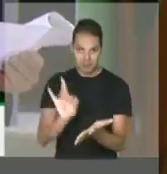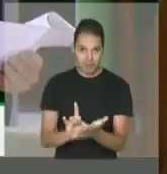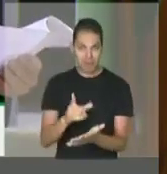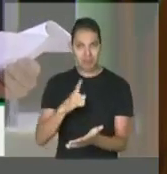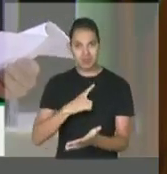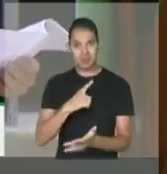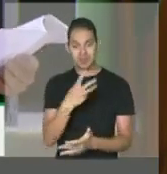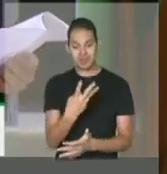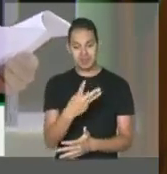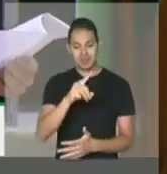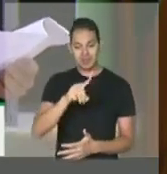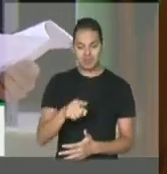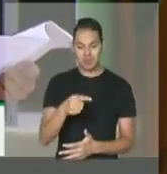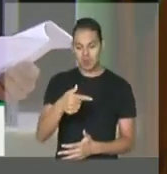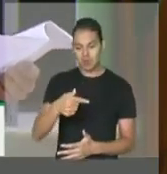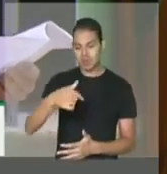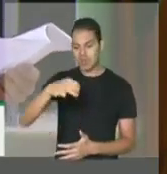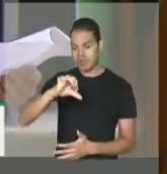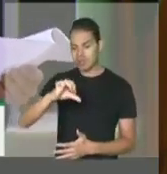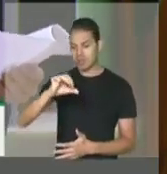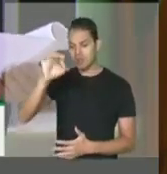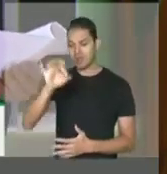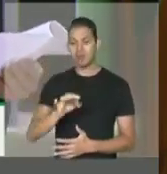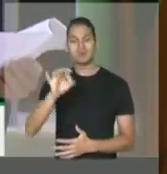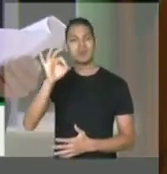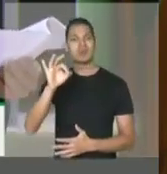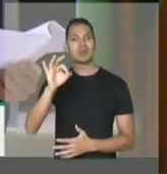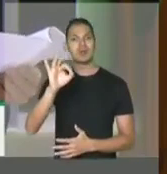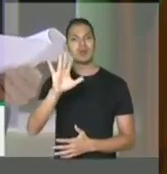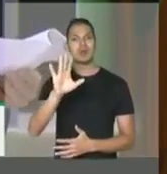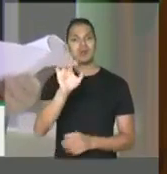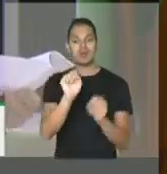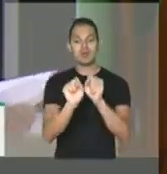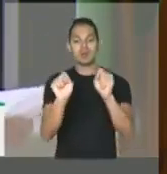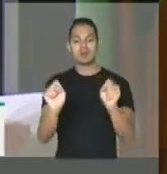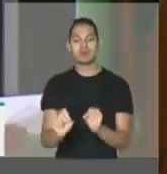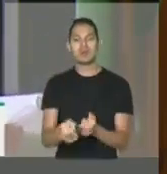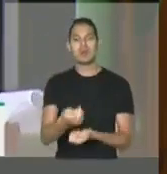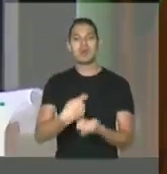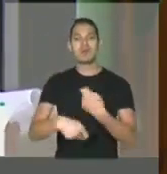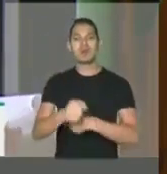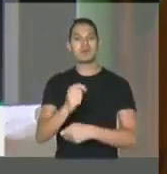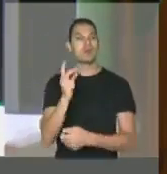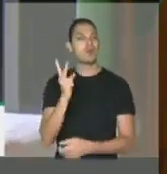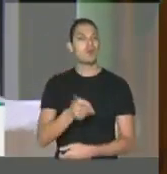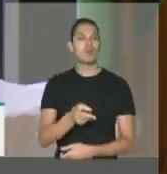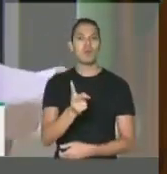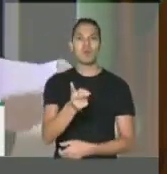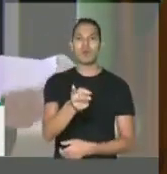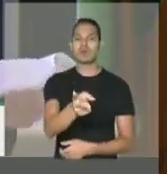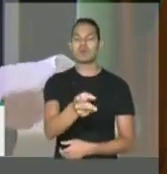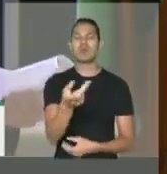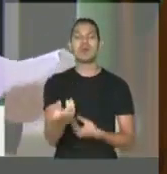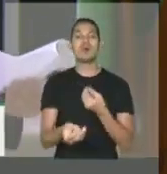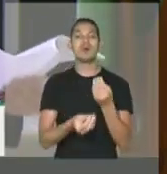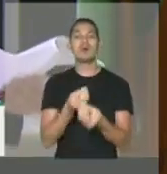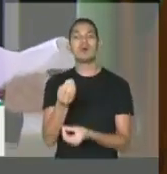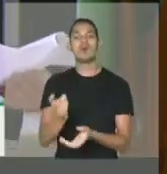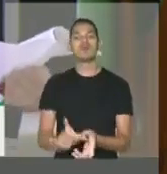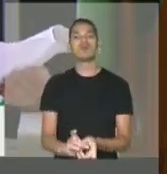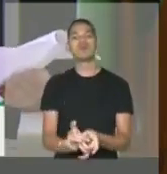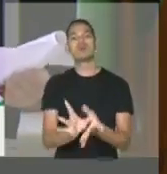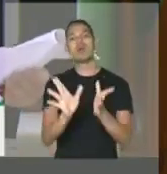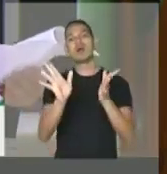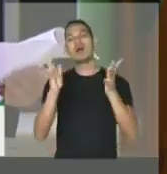ter 3,79%, enquanto que o sistema financeiro continua navegando